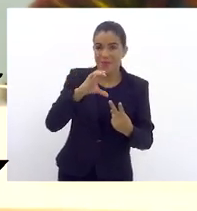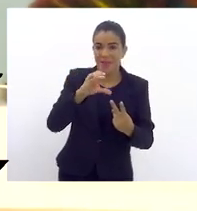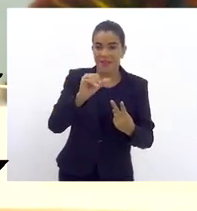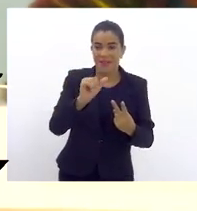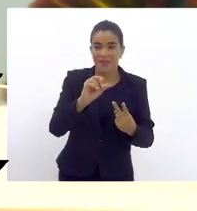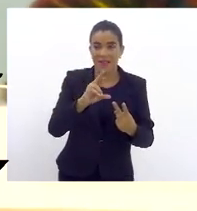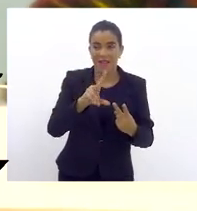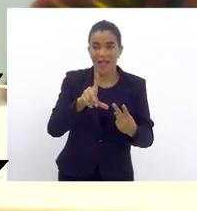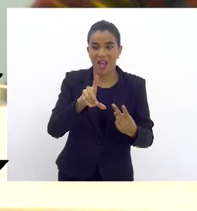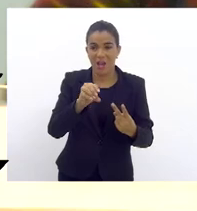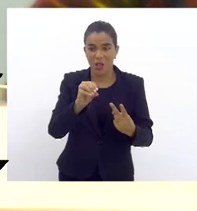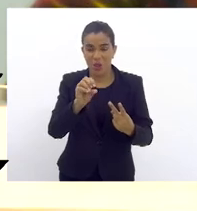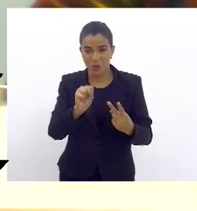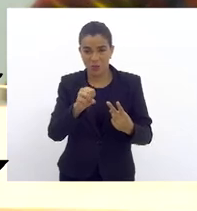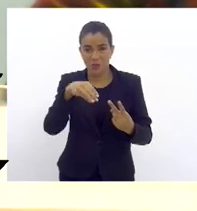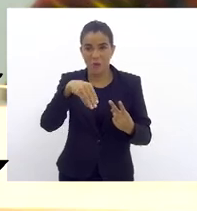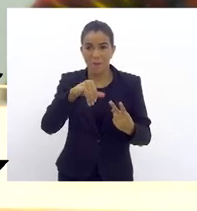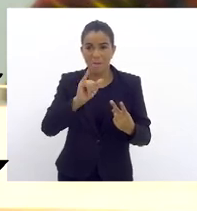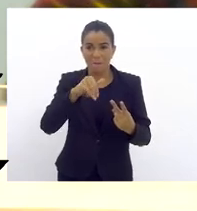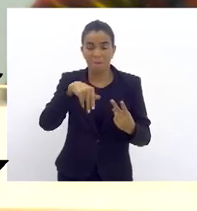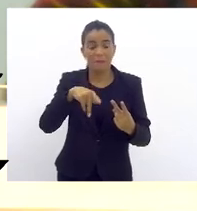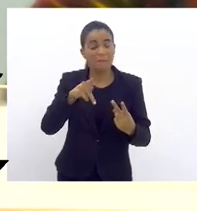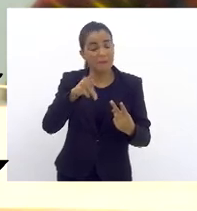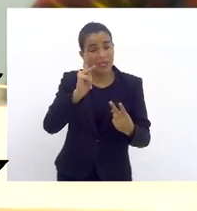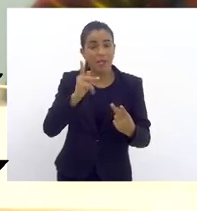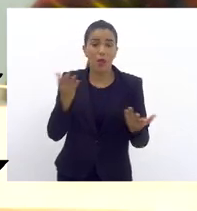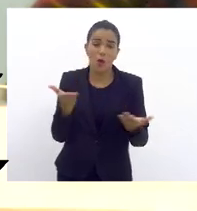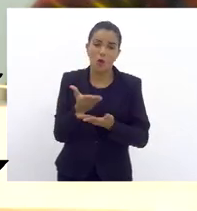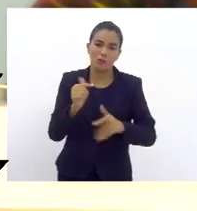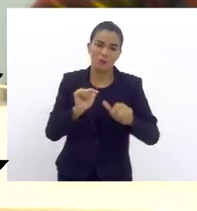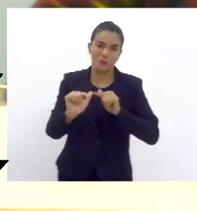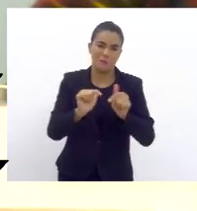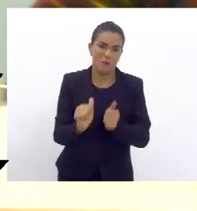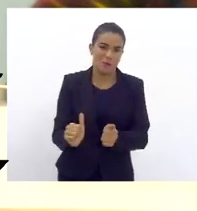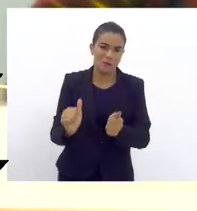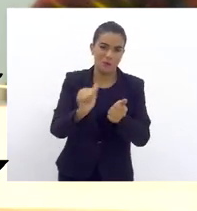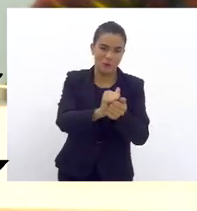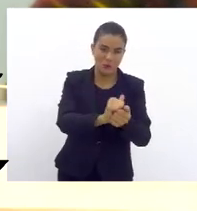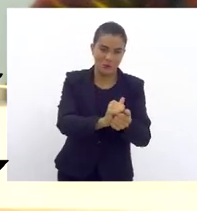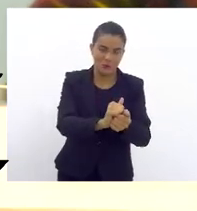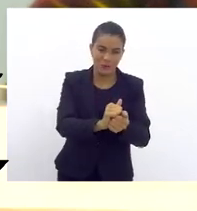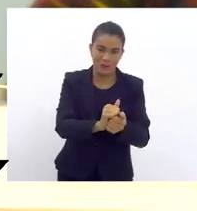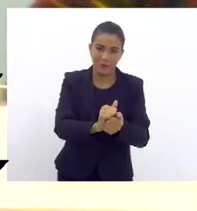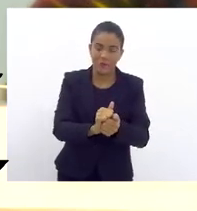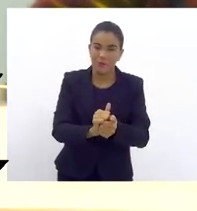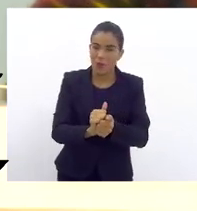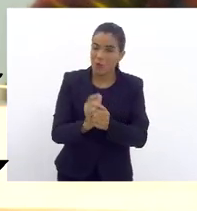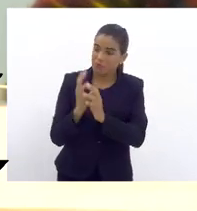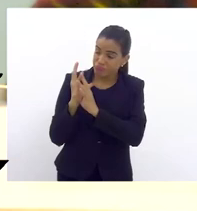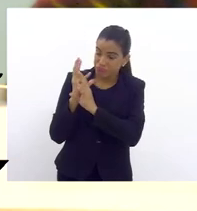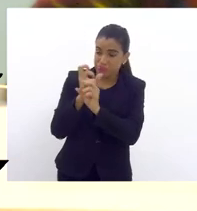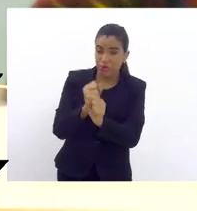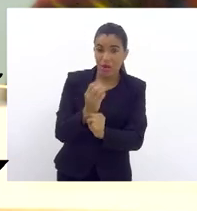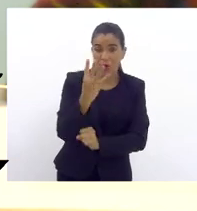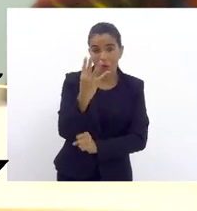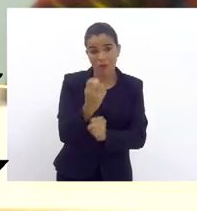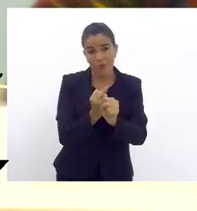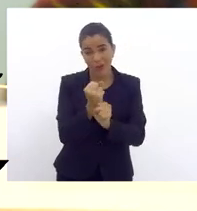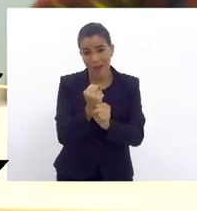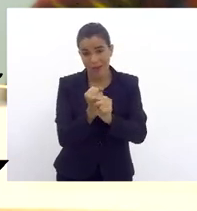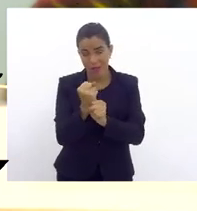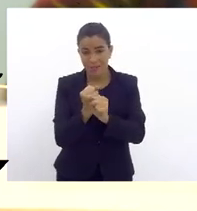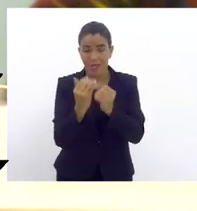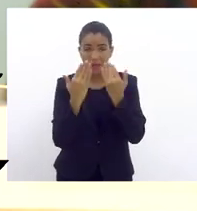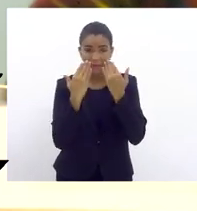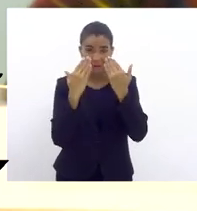orgulho e a honra de dizer com quem eu trabalho hoje né e dizer que tudo que a gente desses últimos quatro anos né que ele teve